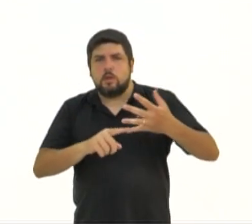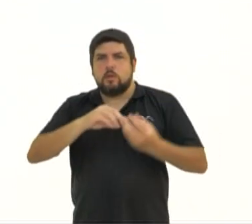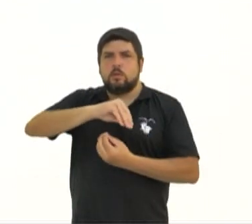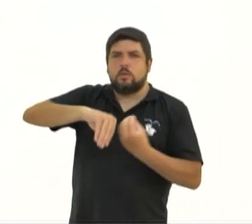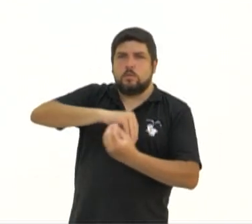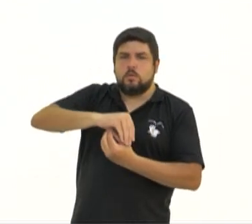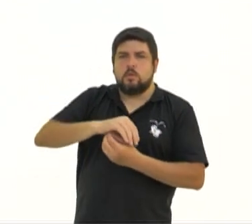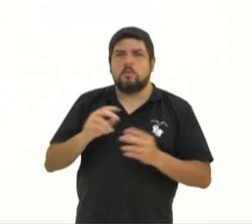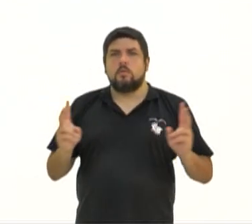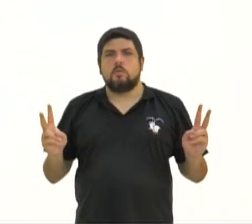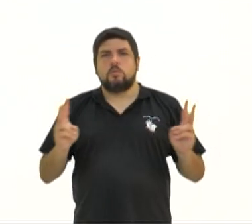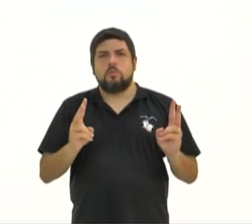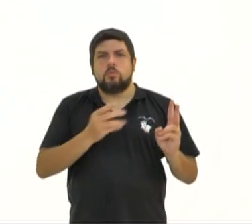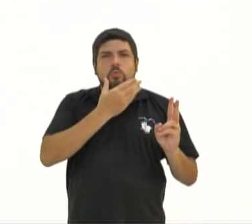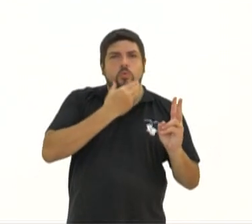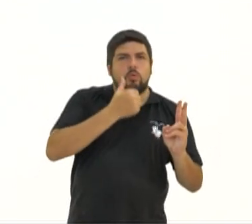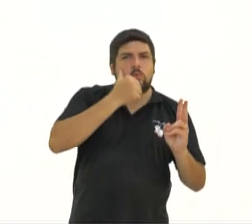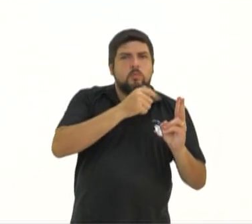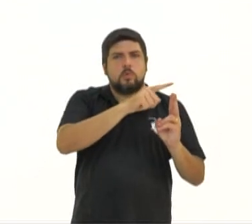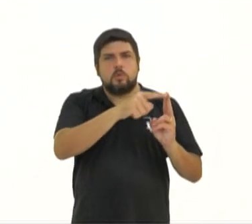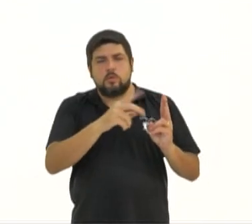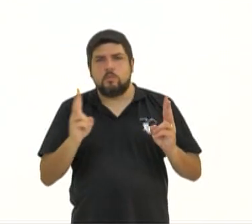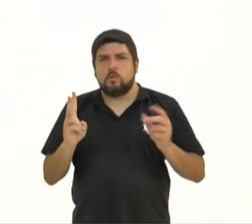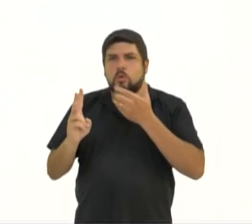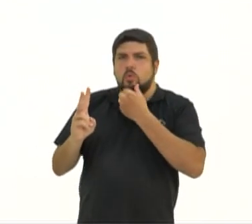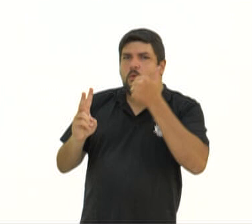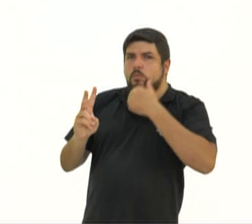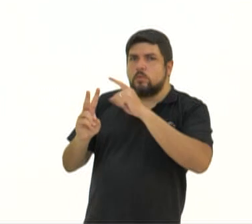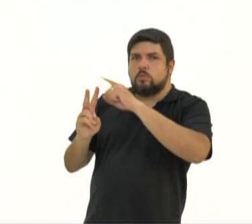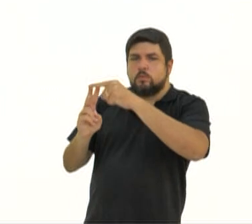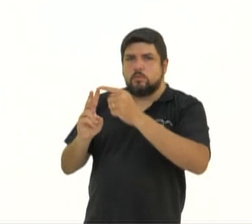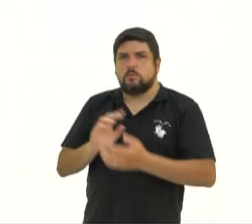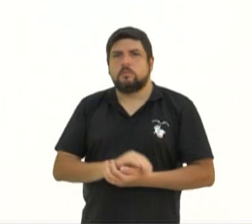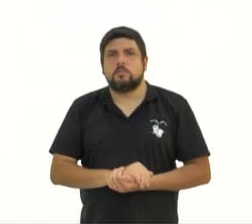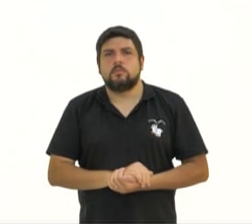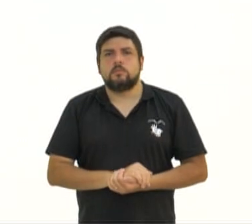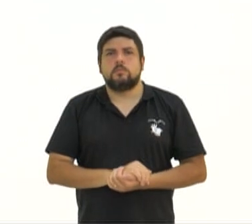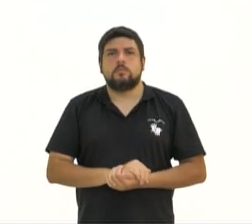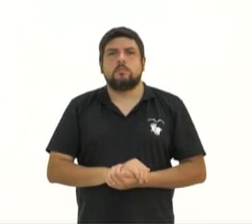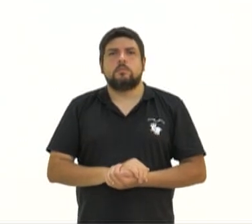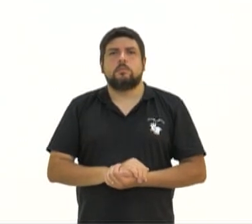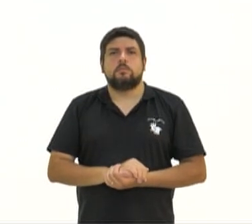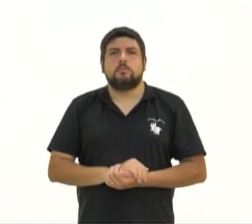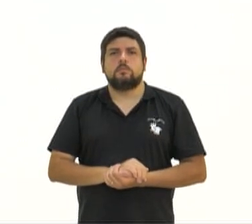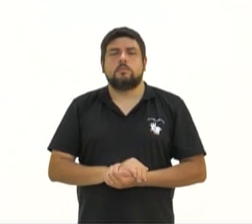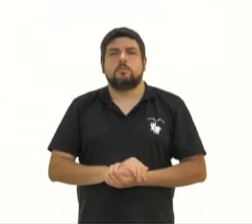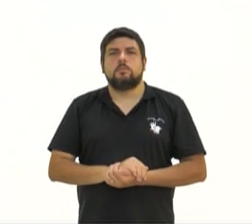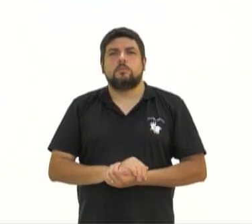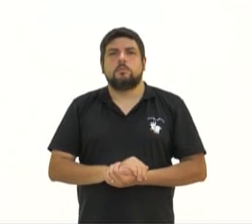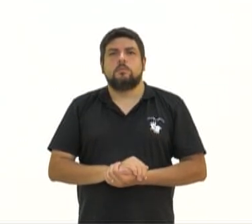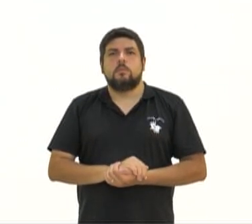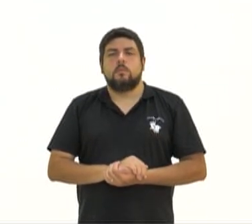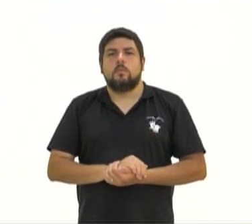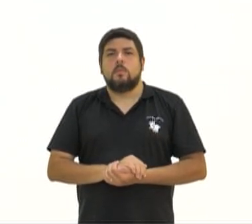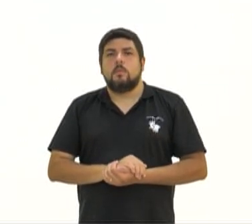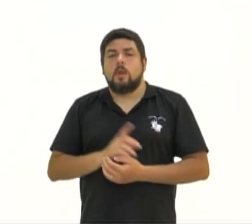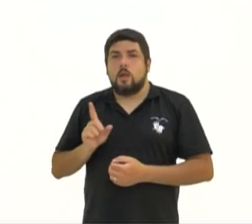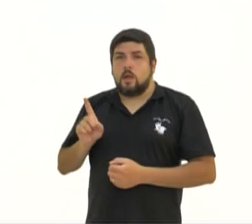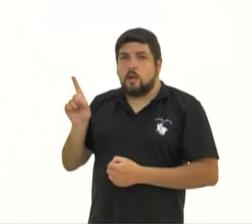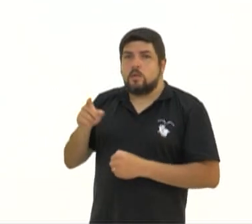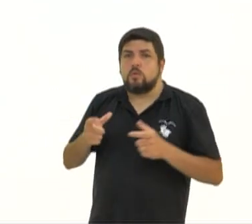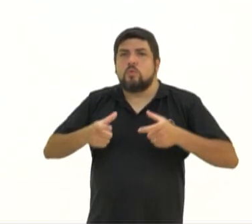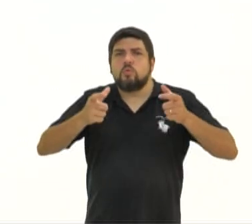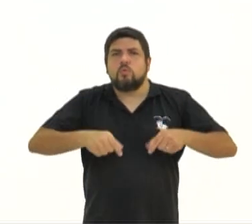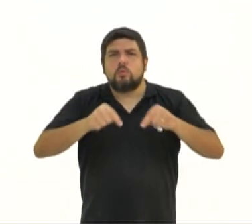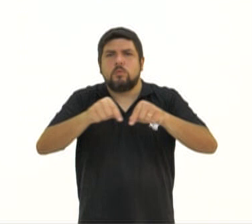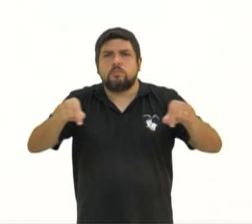são os quatro estilos de torneios diferentes de badminton que existem em competições. Aqui as quadras onde acontece então a